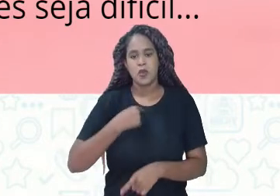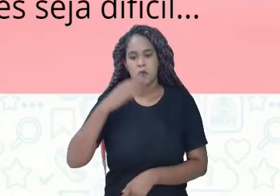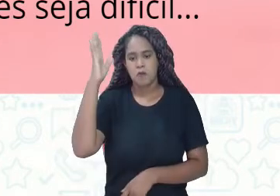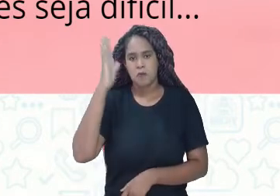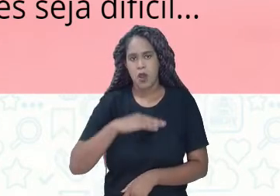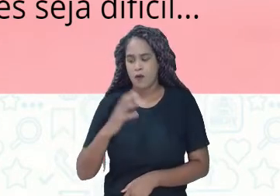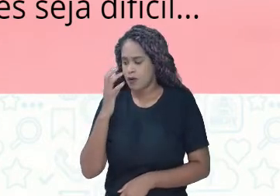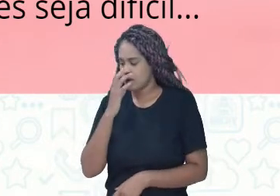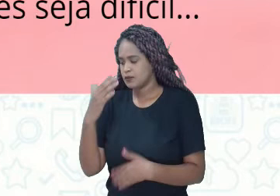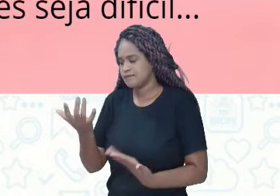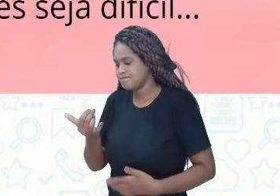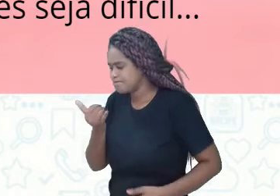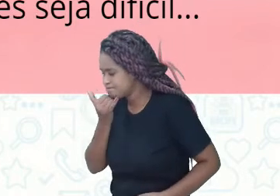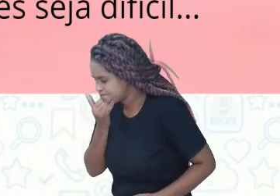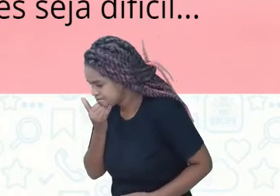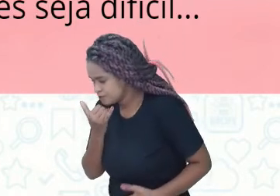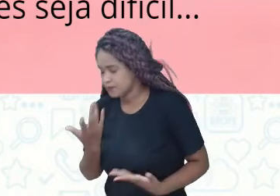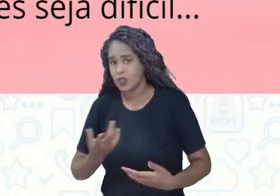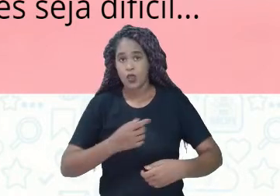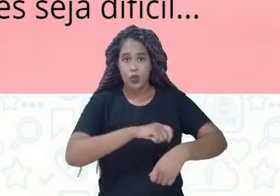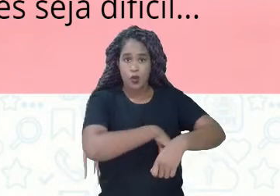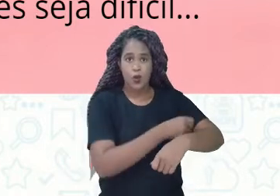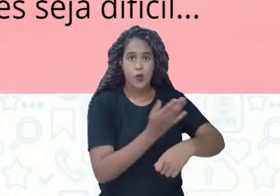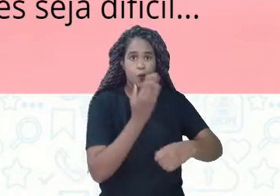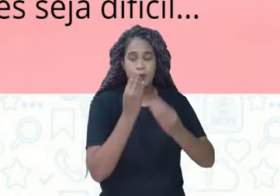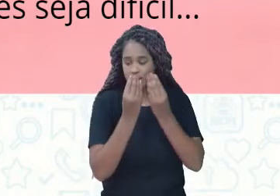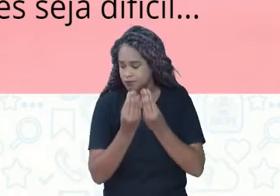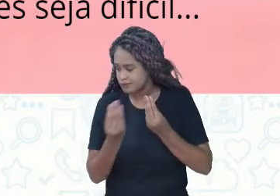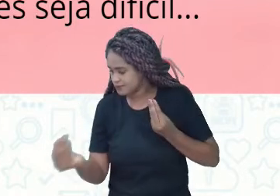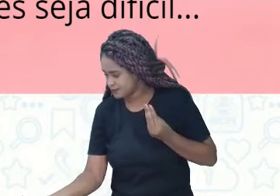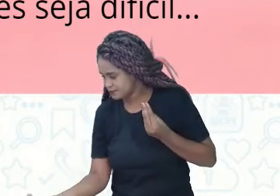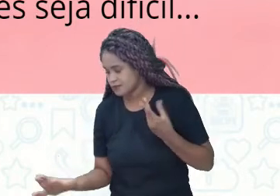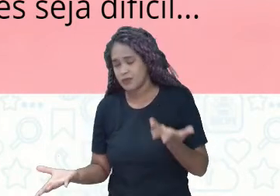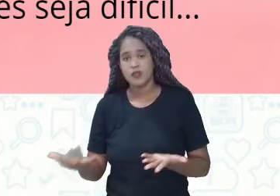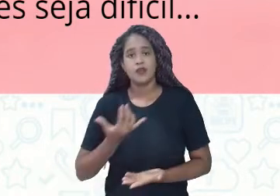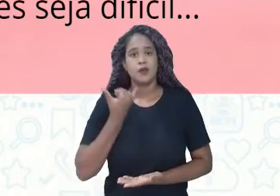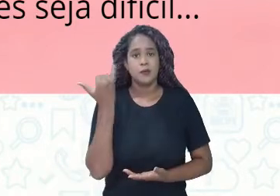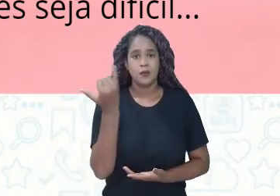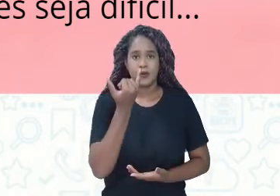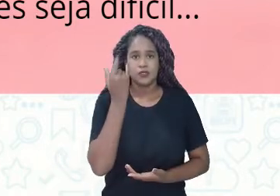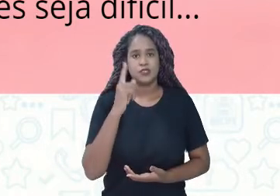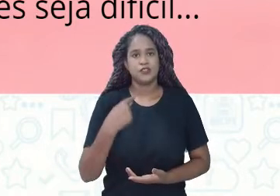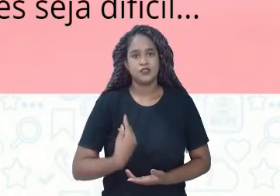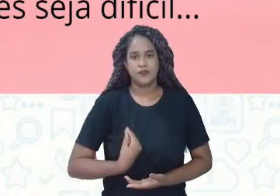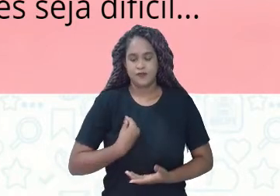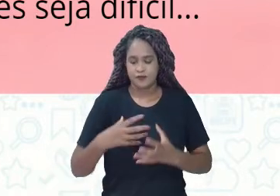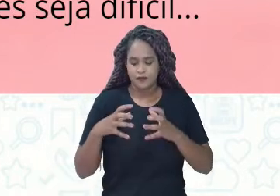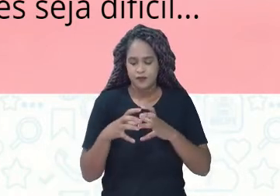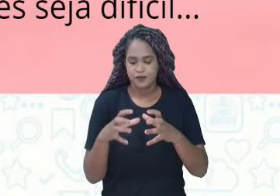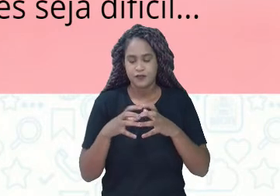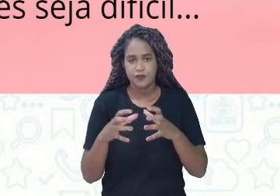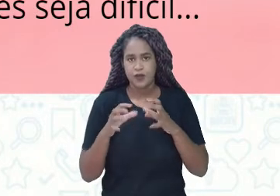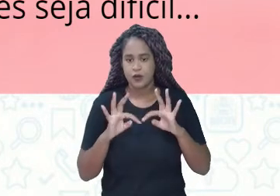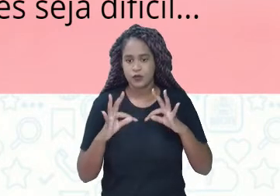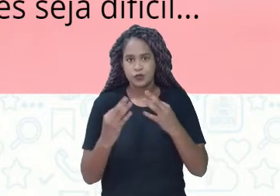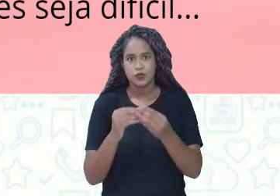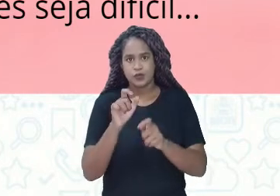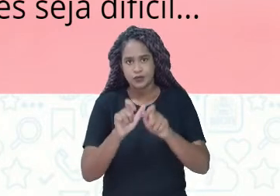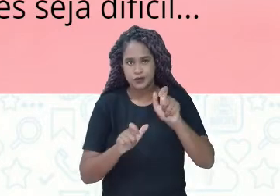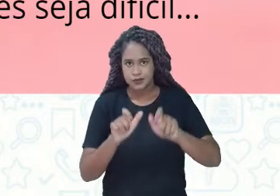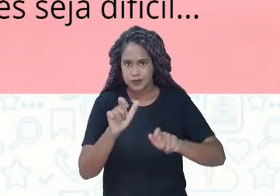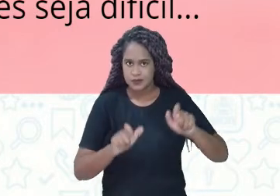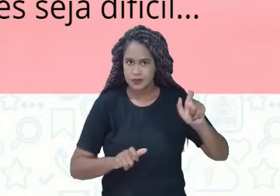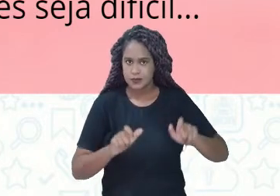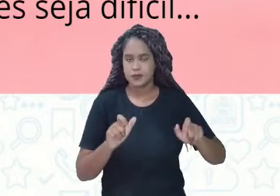pediu-lhe desculpa e repartiu o almoço com ele. É fundamental sabermos conviver uns com os outros,